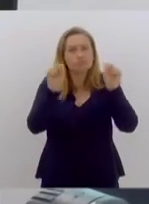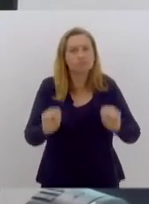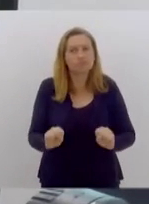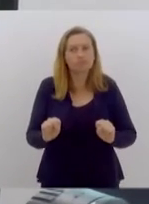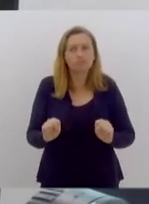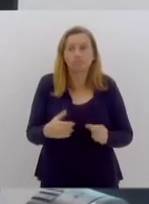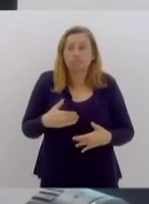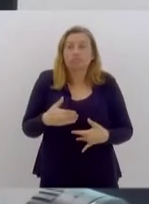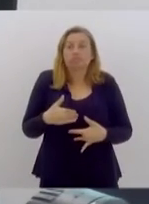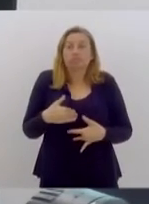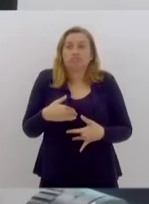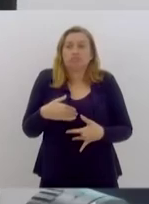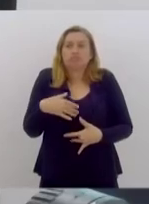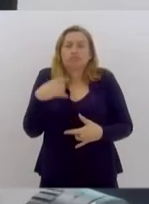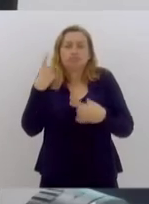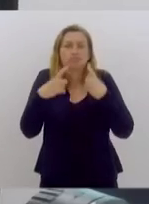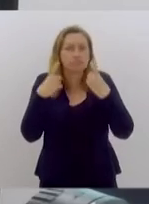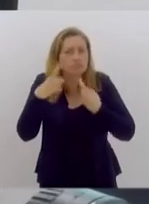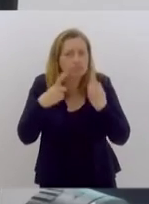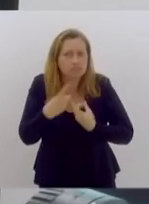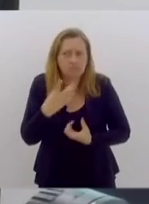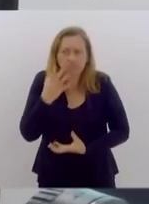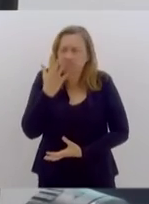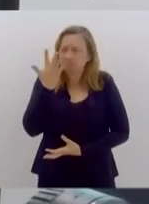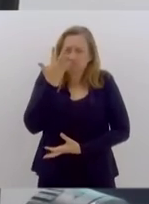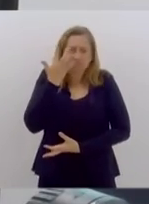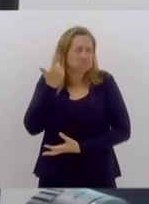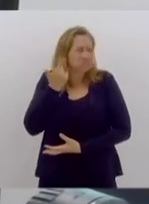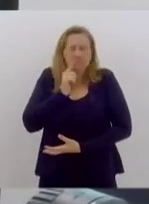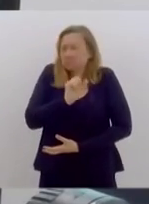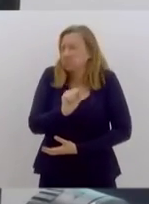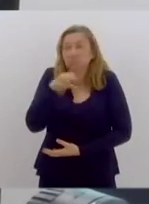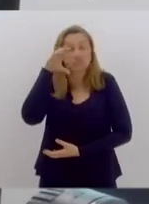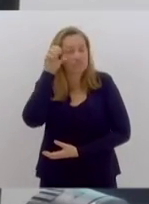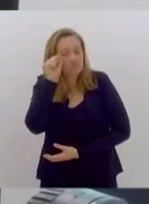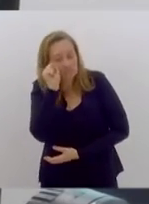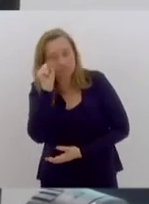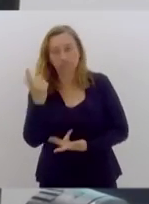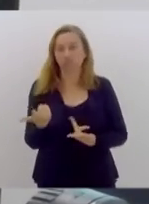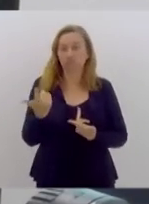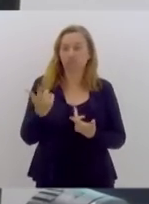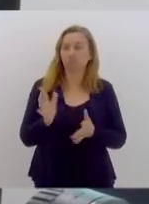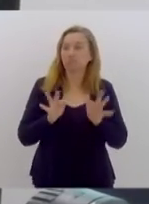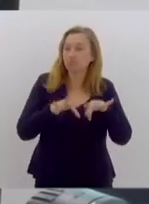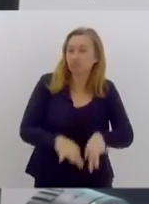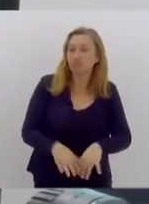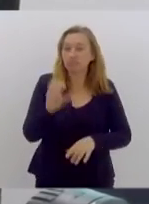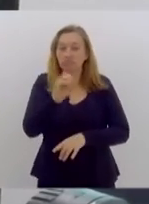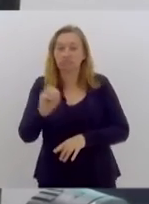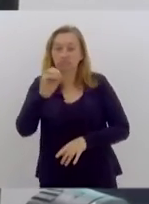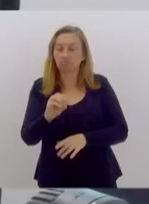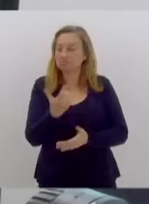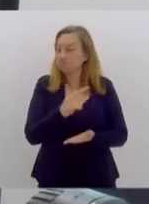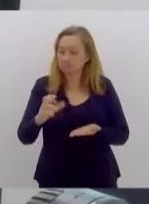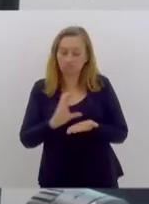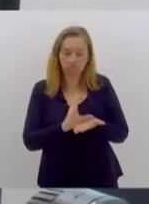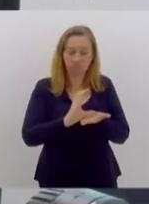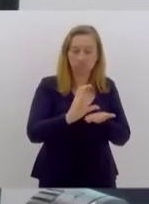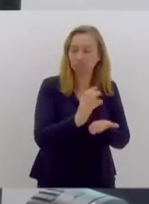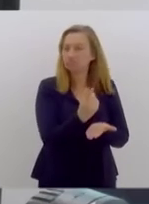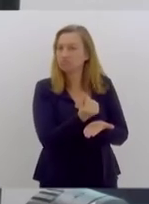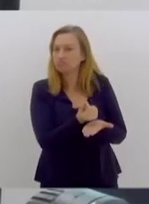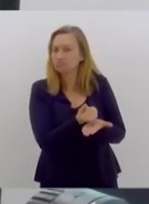me deixava às vezes sem dormir em casa olha se até final de Outubro não tiver repasse de recurso o sistema pá